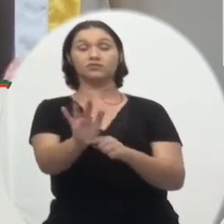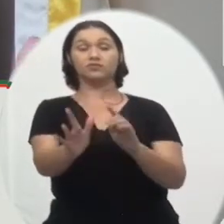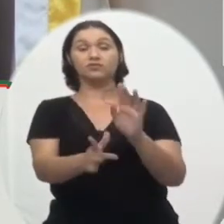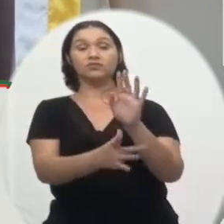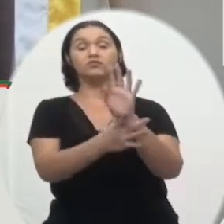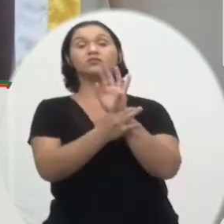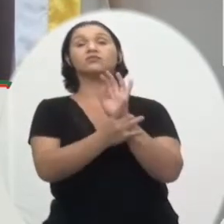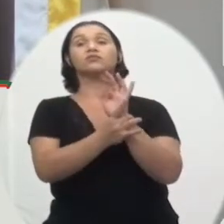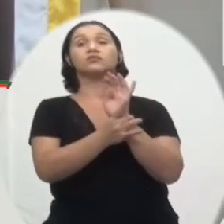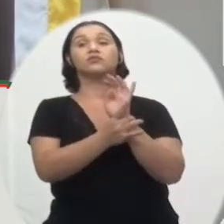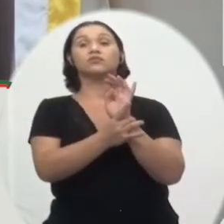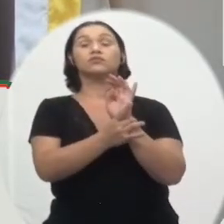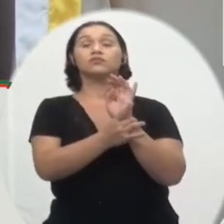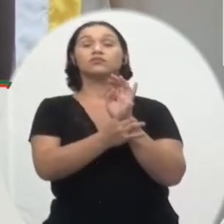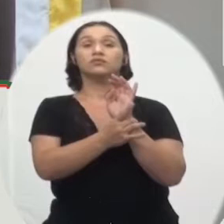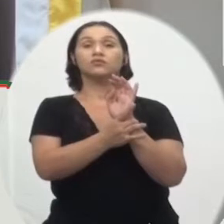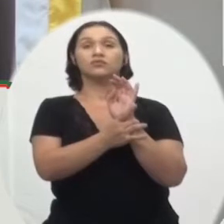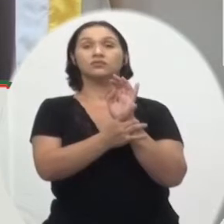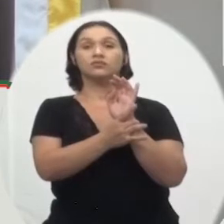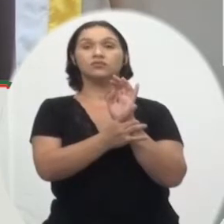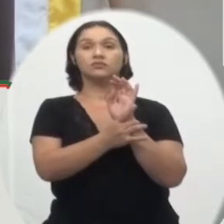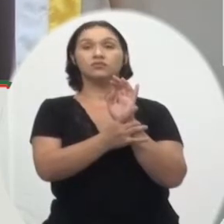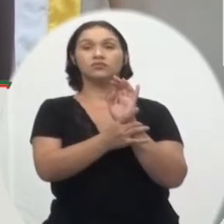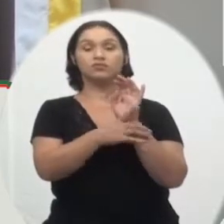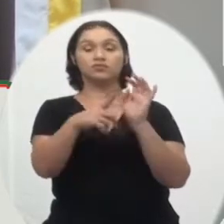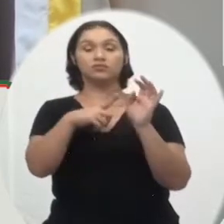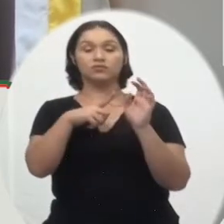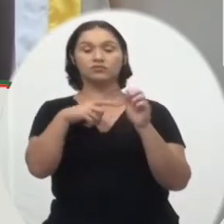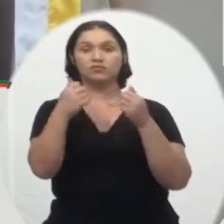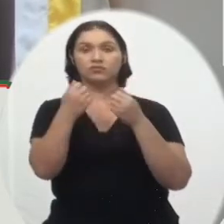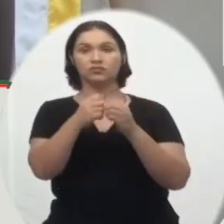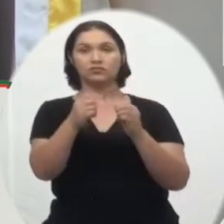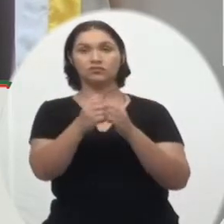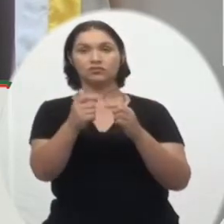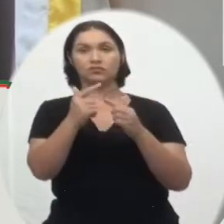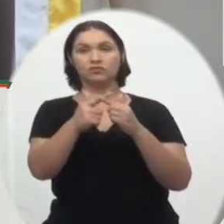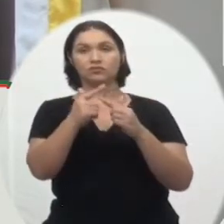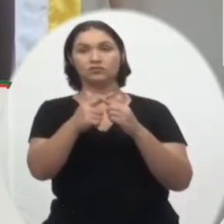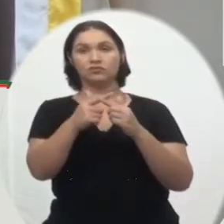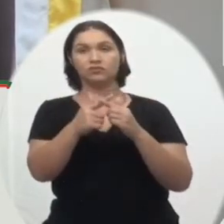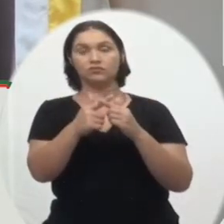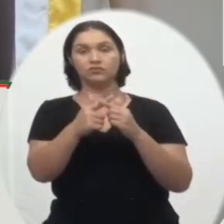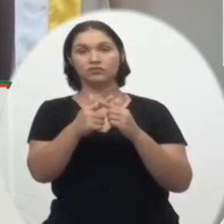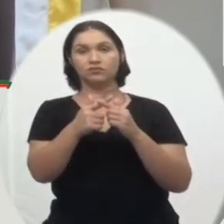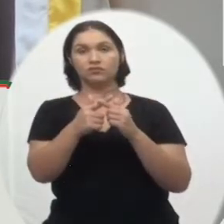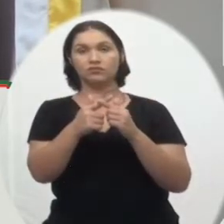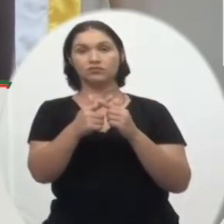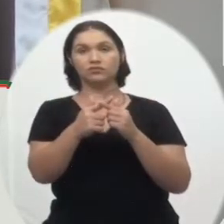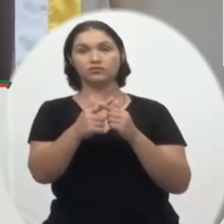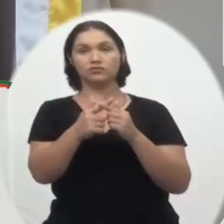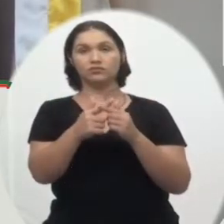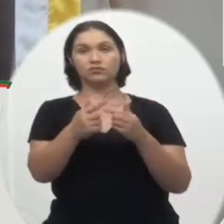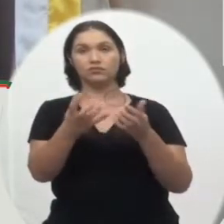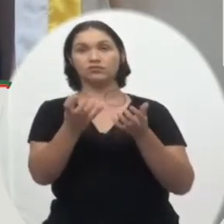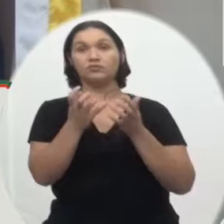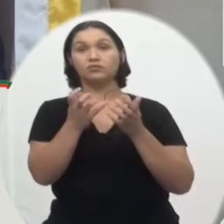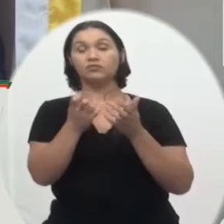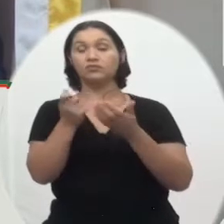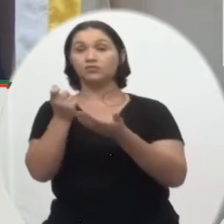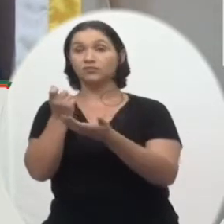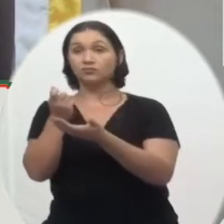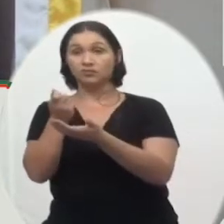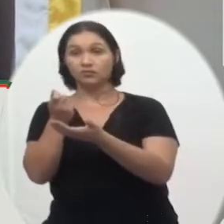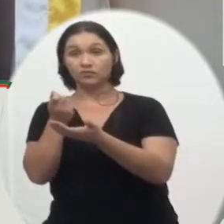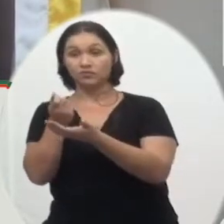esses nossos lojistas que vão de Criciúma, na Grande São Paulo, fazer as compras para poder ter competitividade aqui na